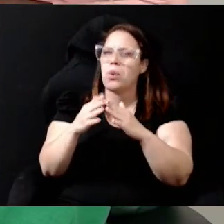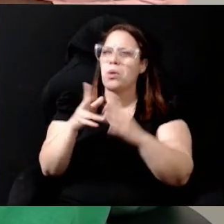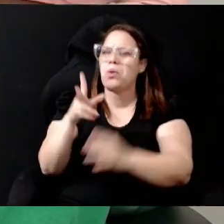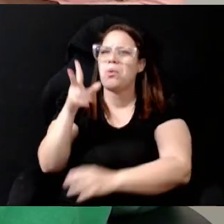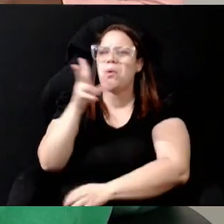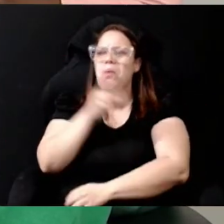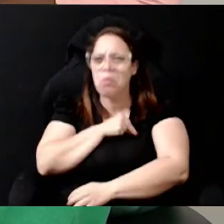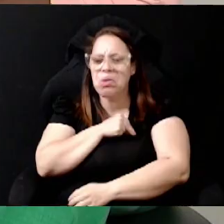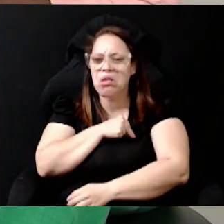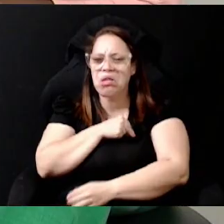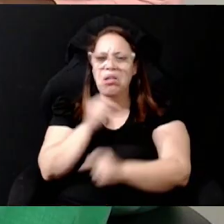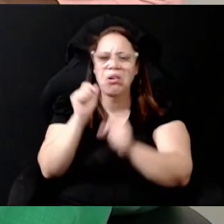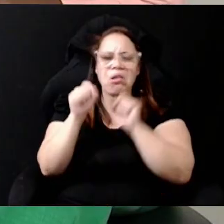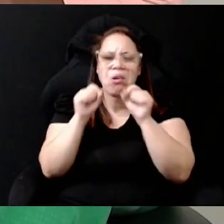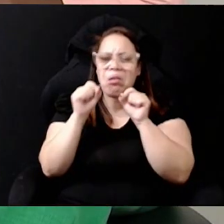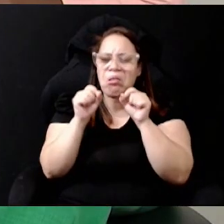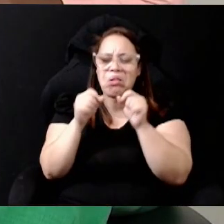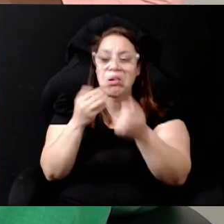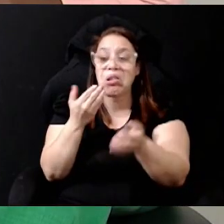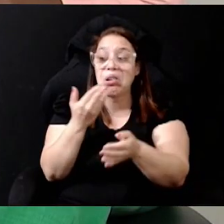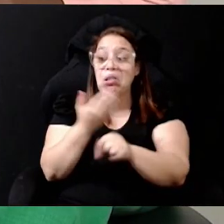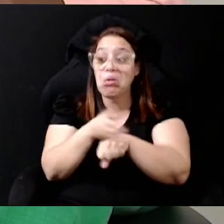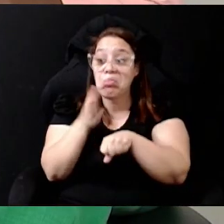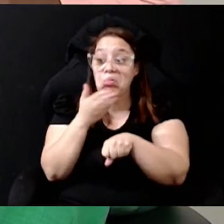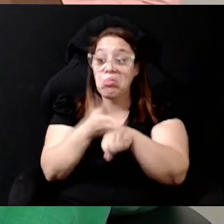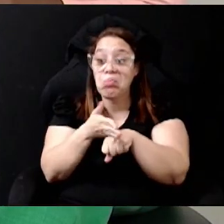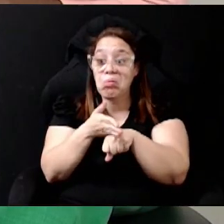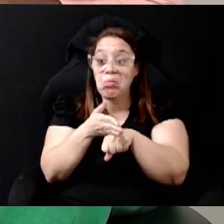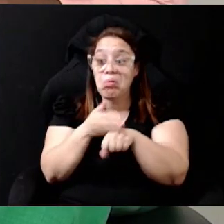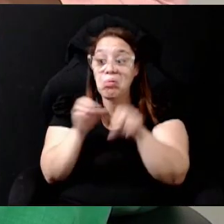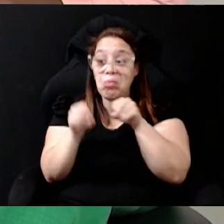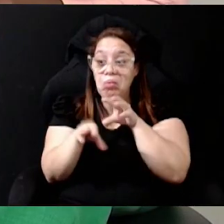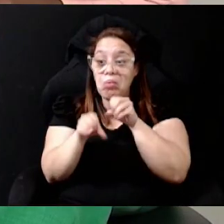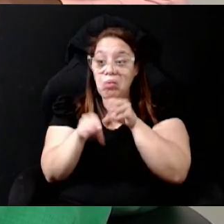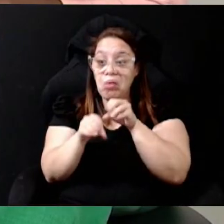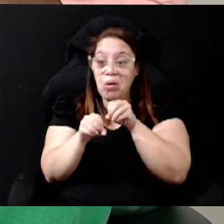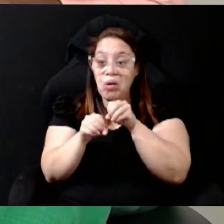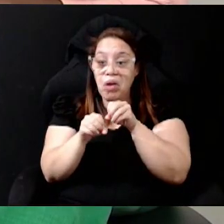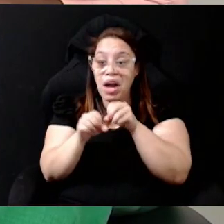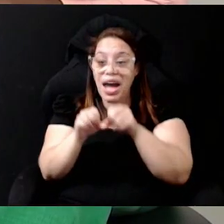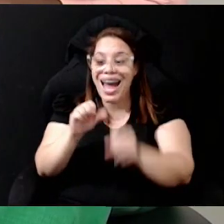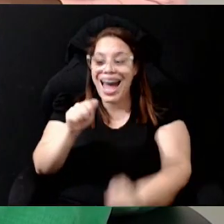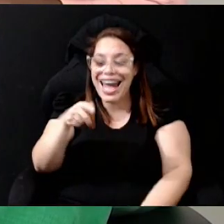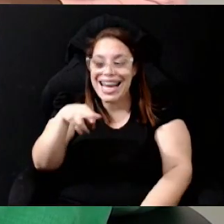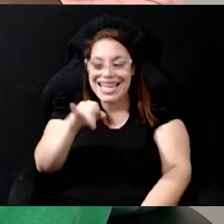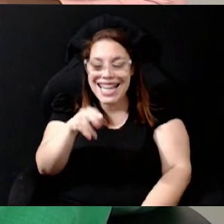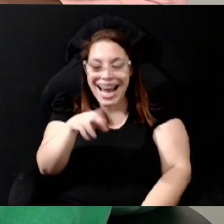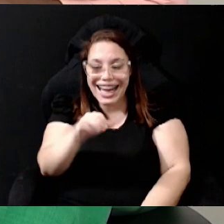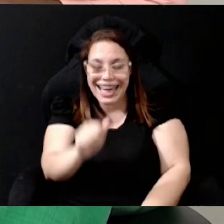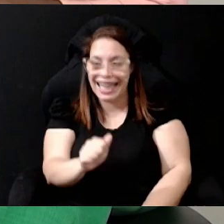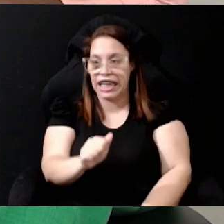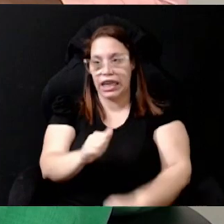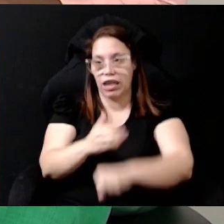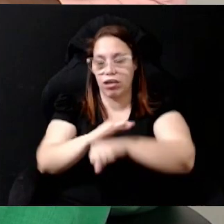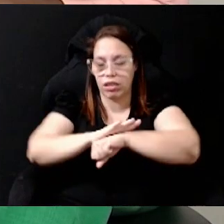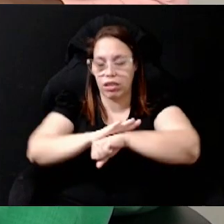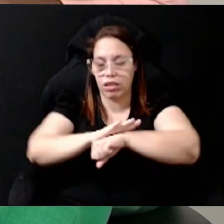está em casa, puxa vida, mas o que seria, na prática mesmo, uma educação